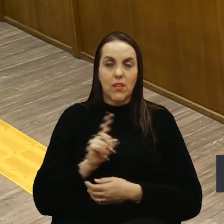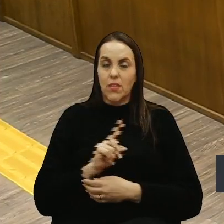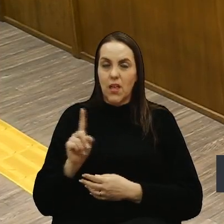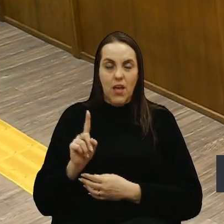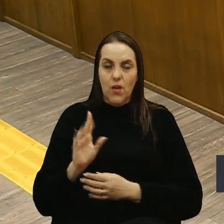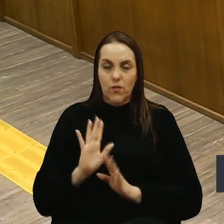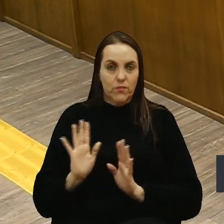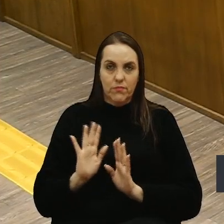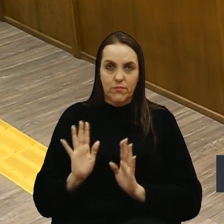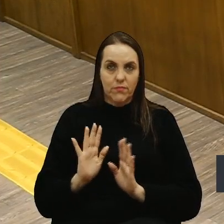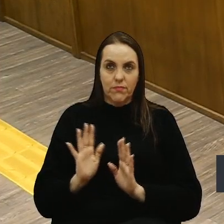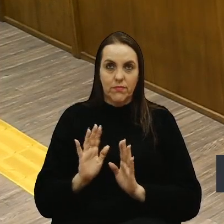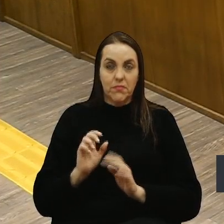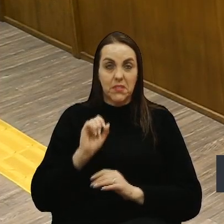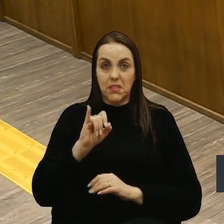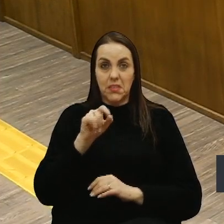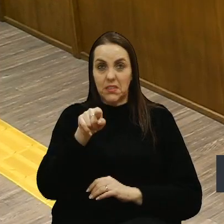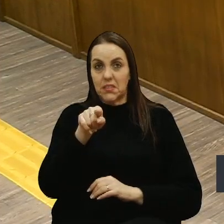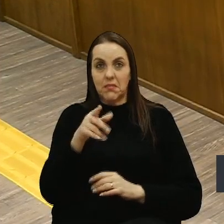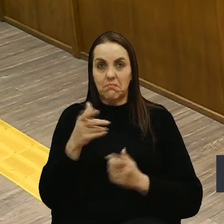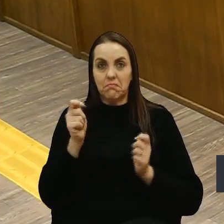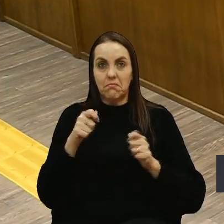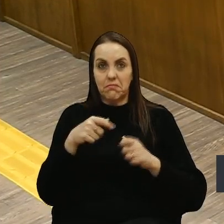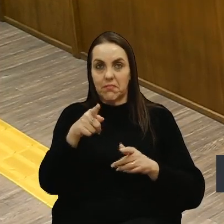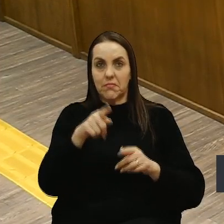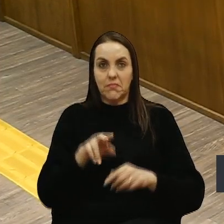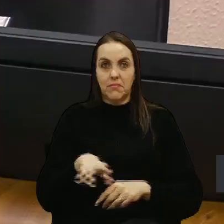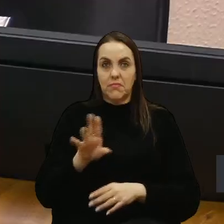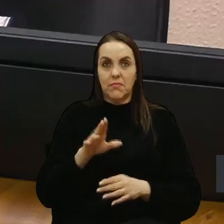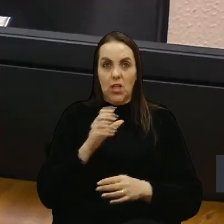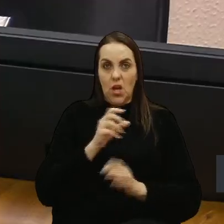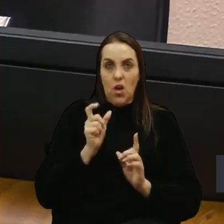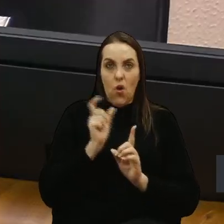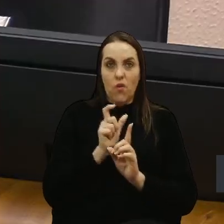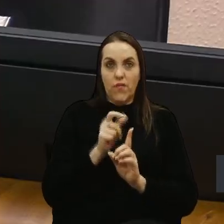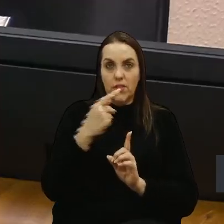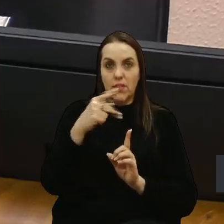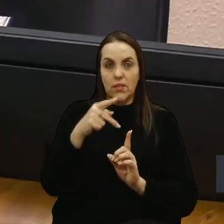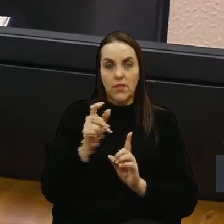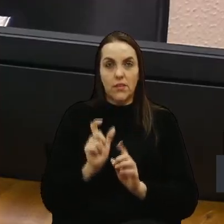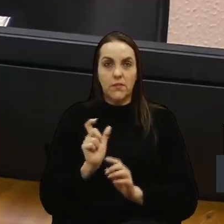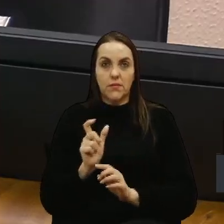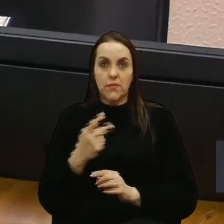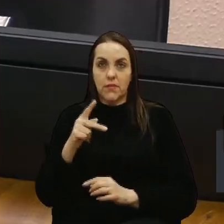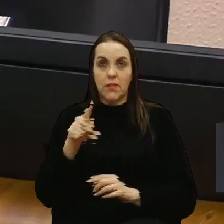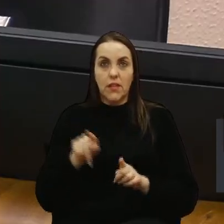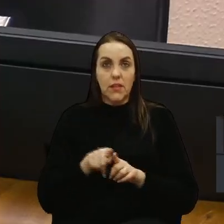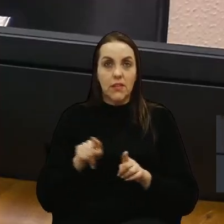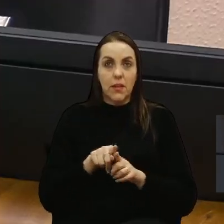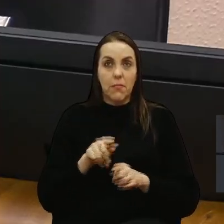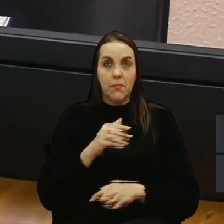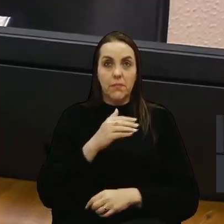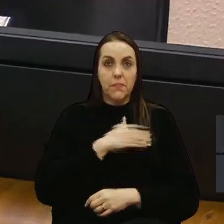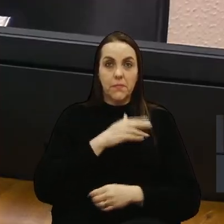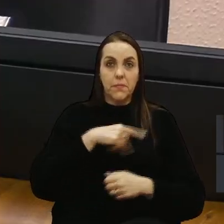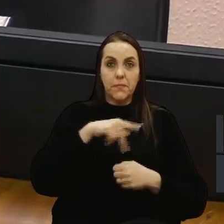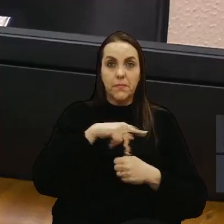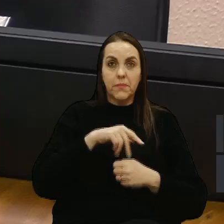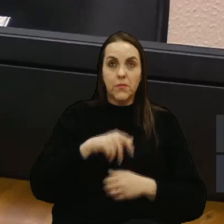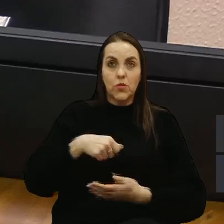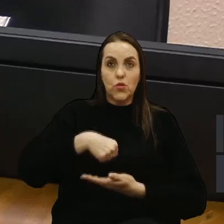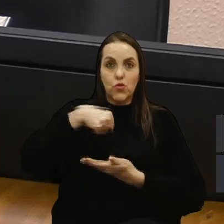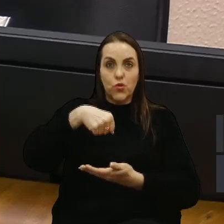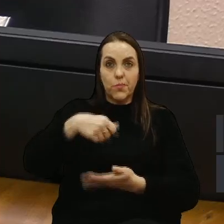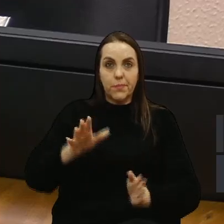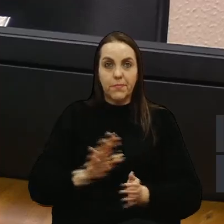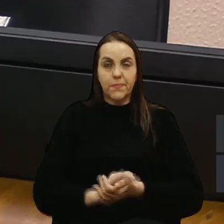Infelizmente, se o chapéu serviu, use, vereador Ramon. Se o senhor se sentiu ofendido com esse termo, é porque, de certo, o senhor é um patriota da Shopee. Então... Para finalizar,